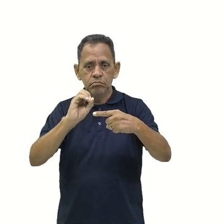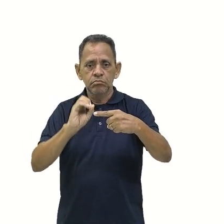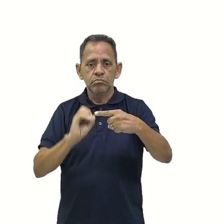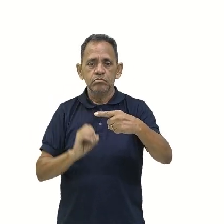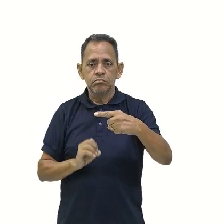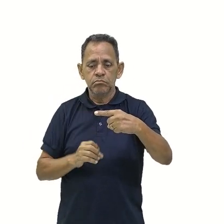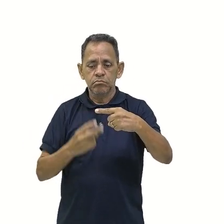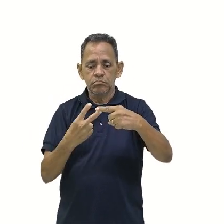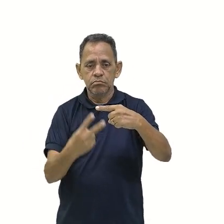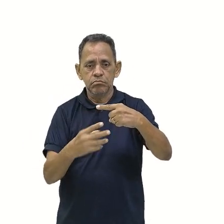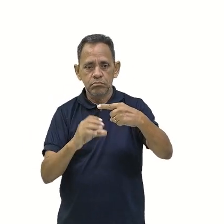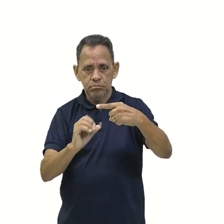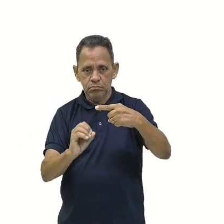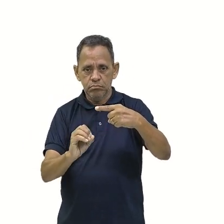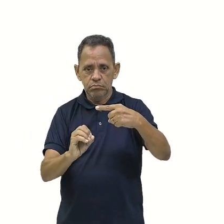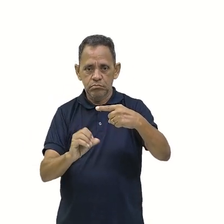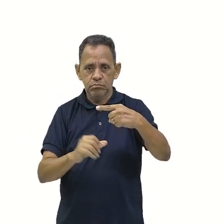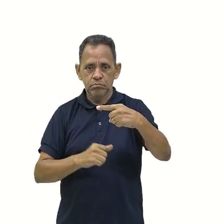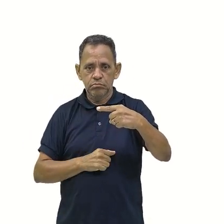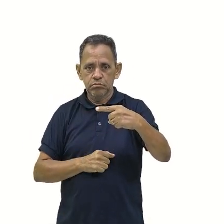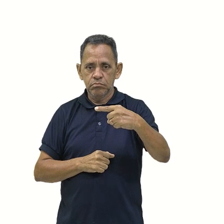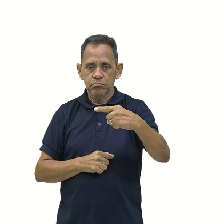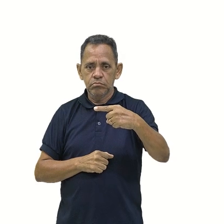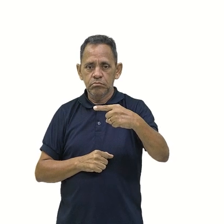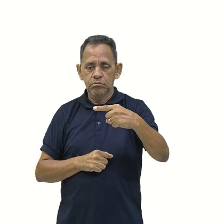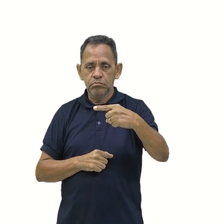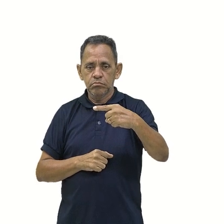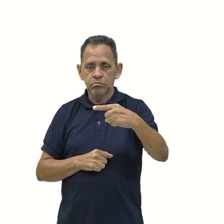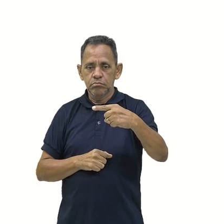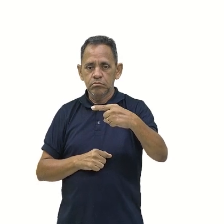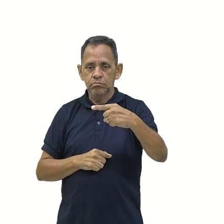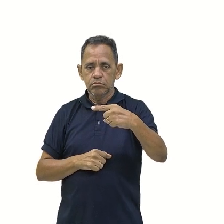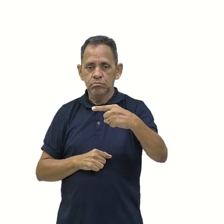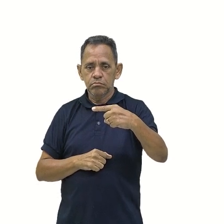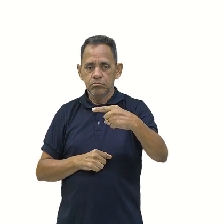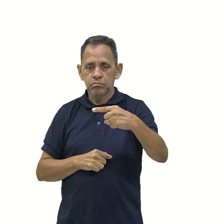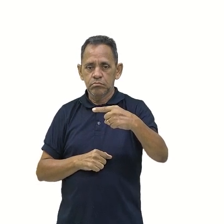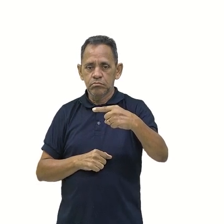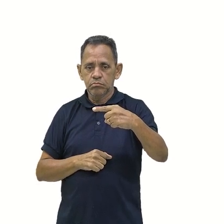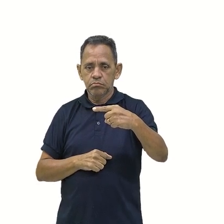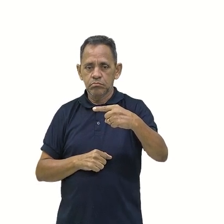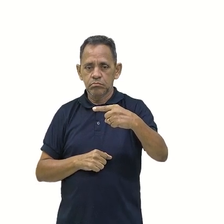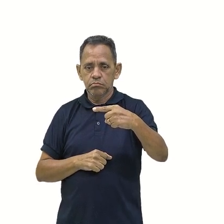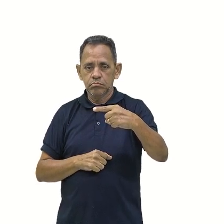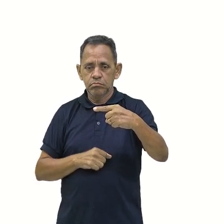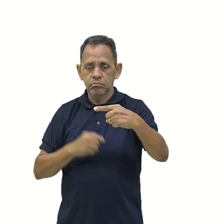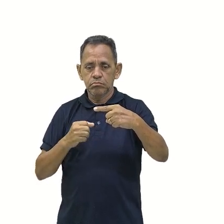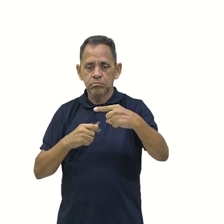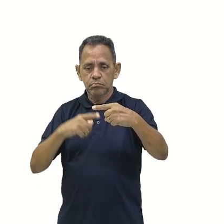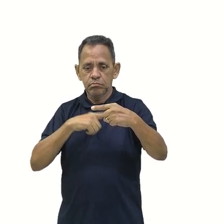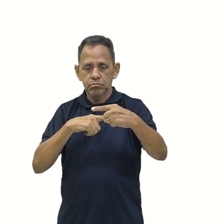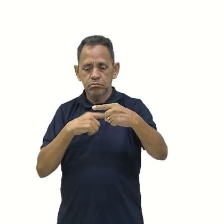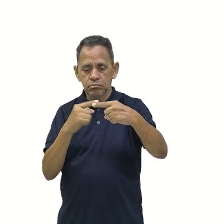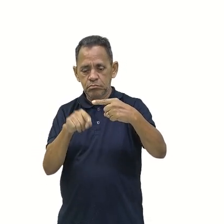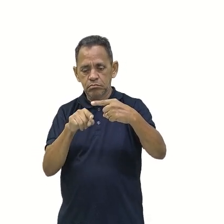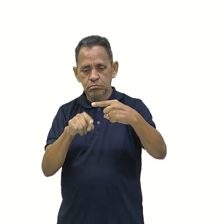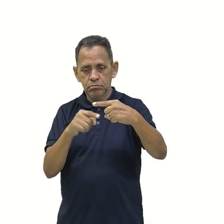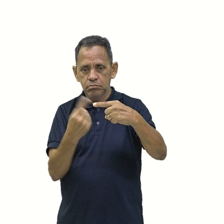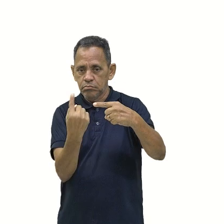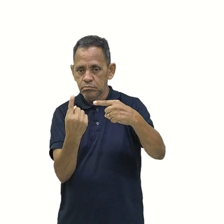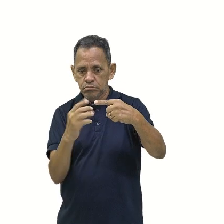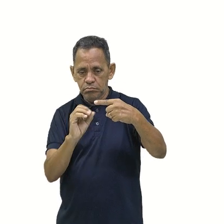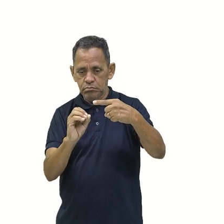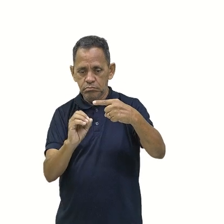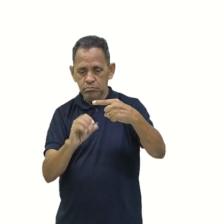sobre 20. 500 sobre 20. Ó, como eu só tenho um zerinho aqui na parte de baixo, então eu vou cancelar